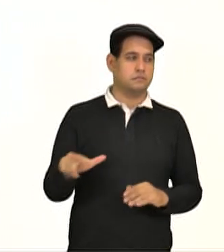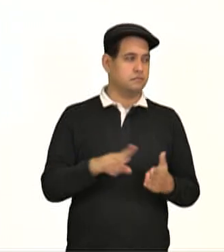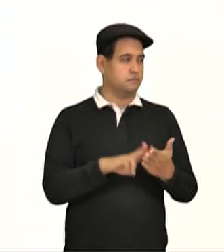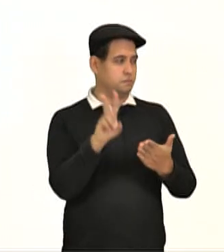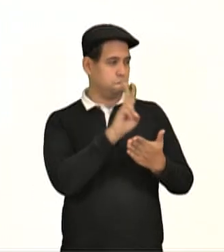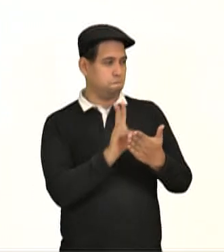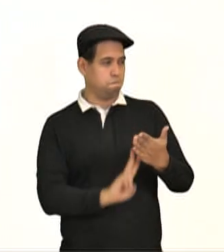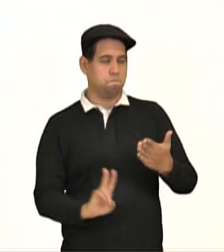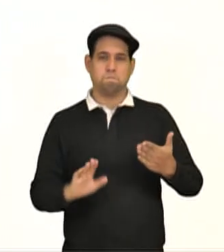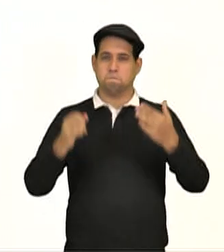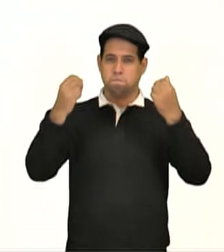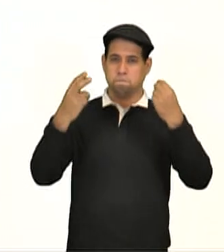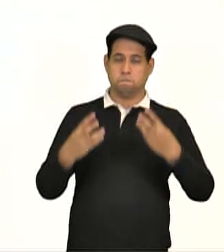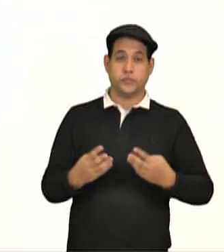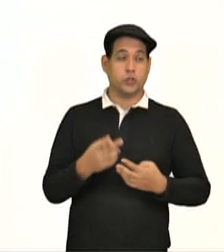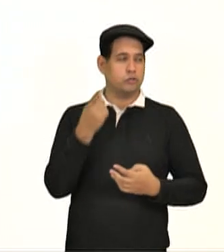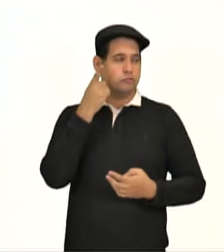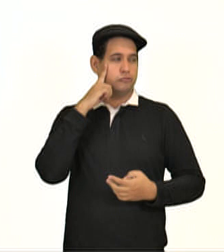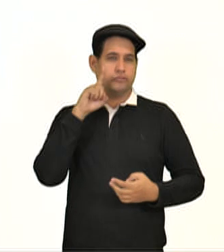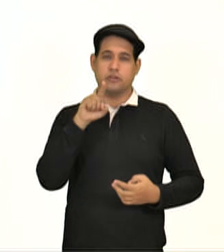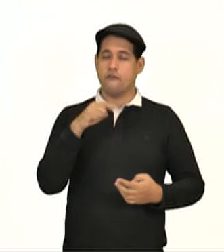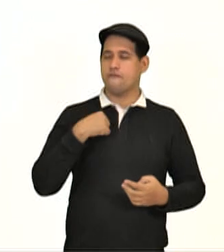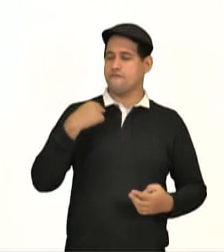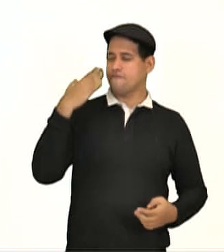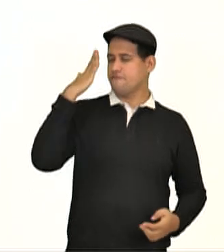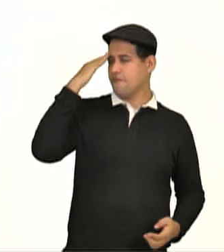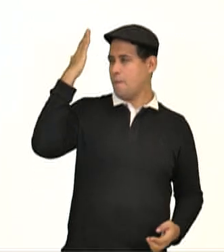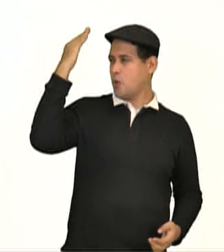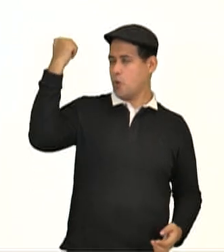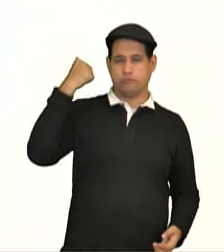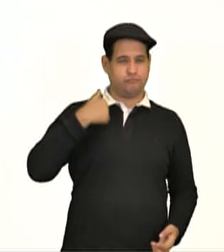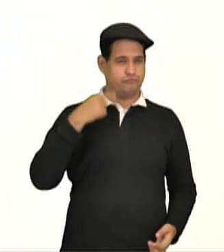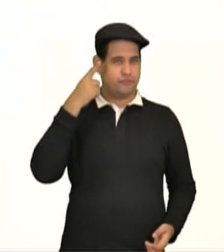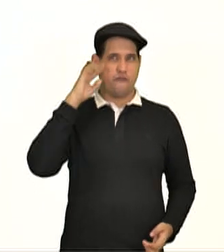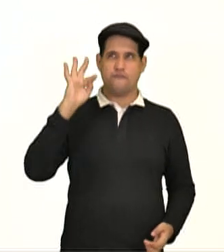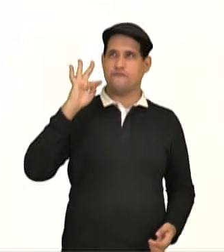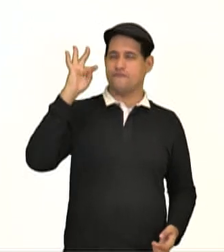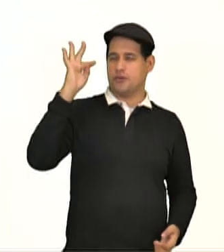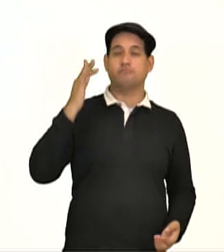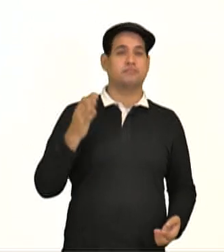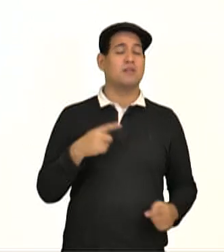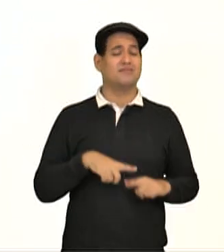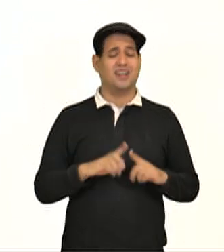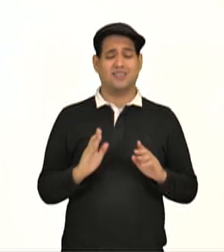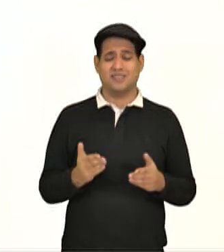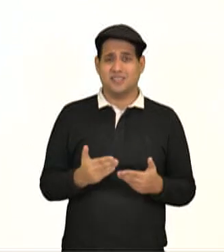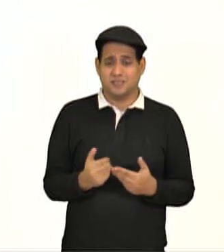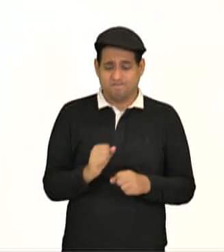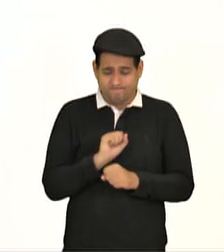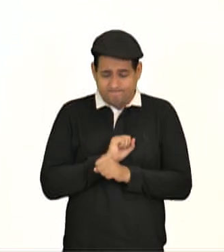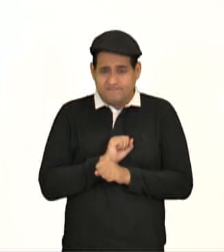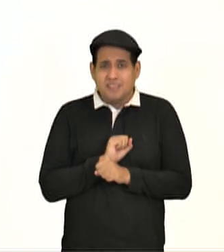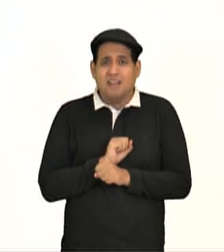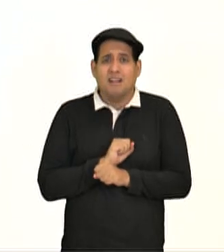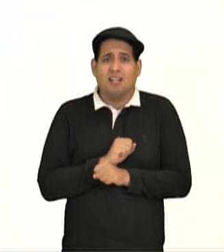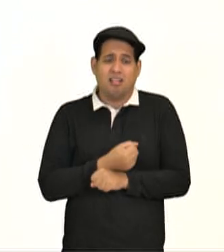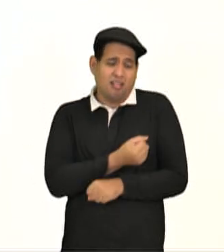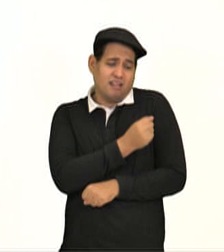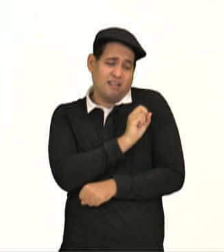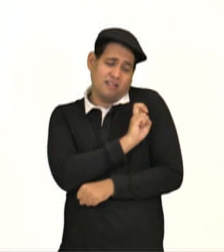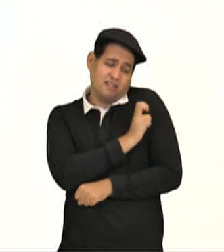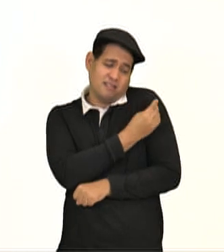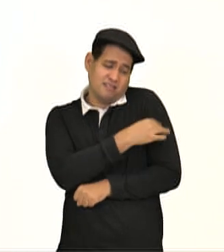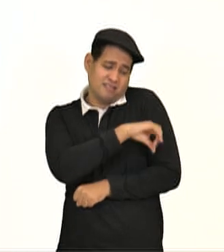leitura. Como eu disse, um dia vou ser famoso, mas por enquanto estou preso no ensino fundamental com